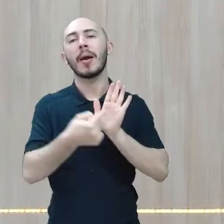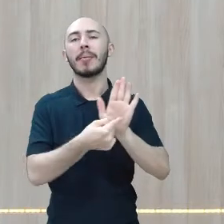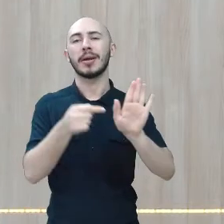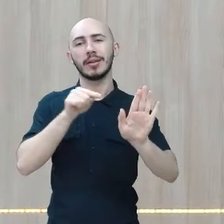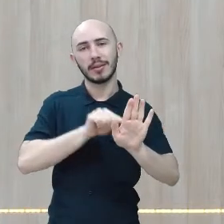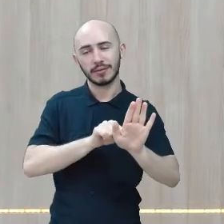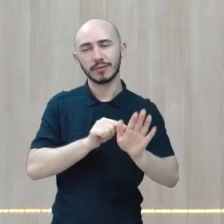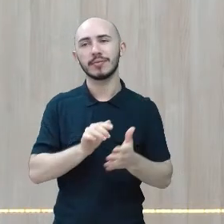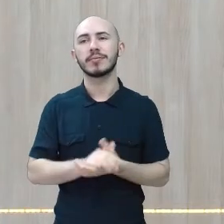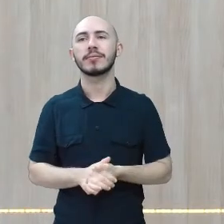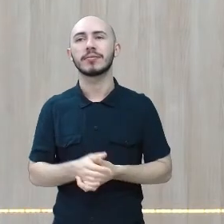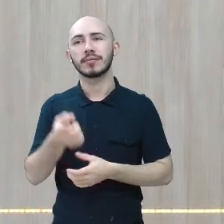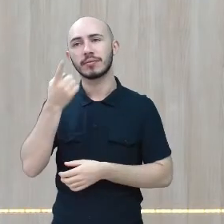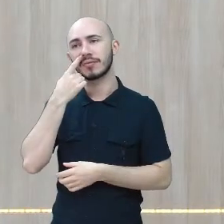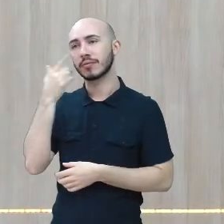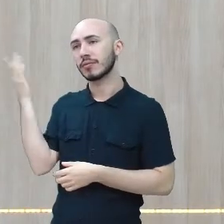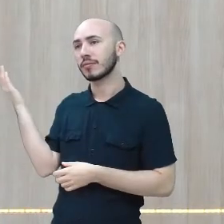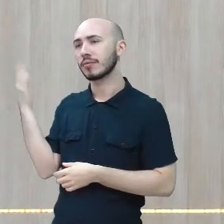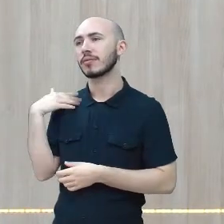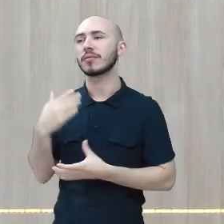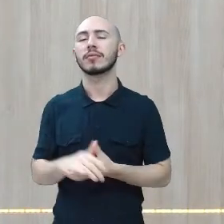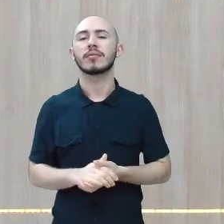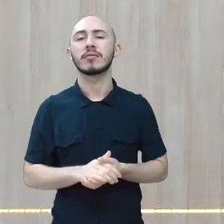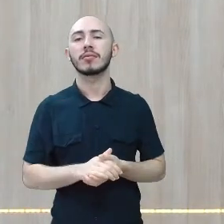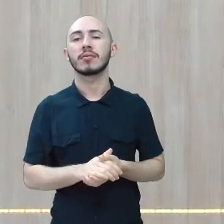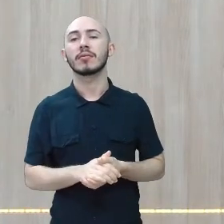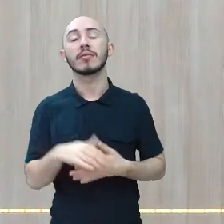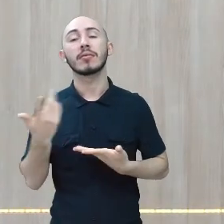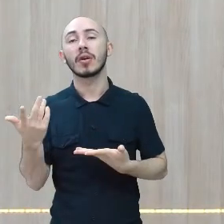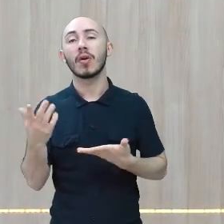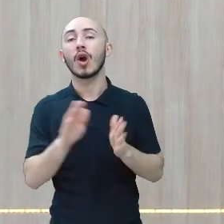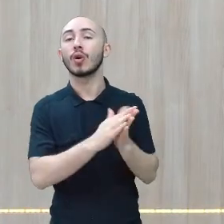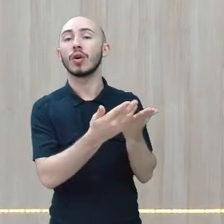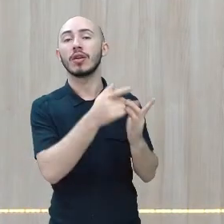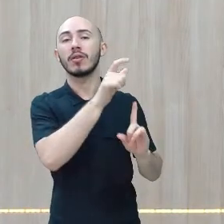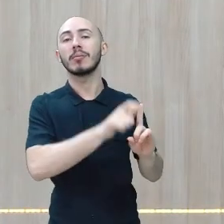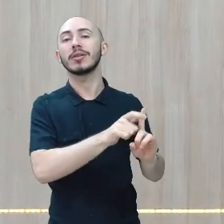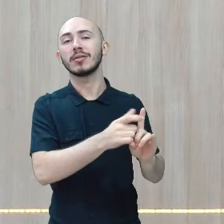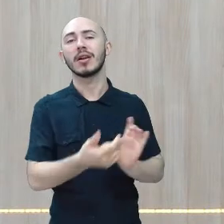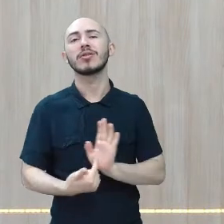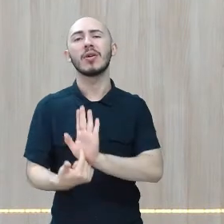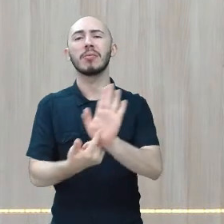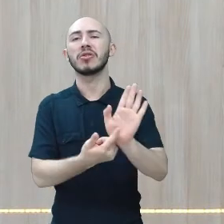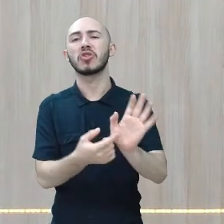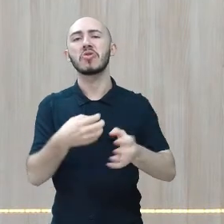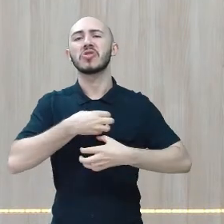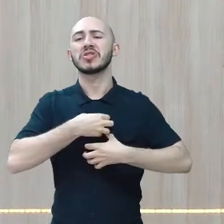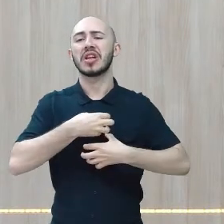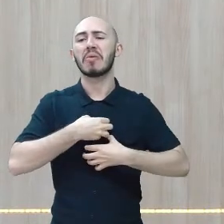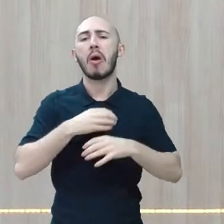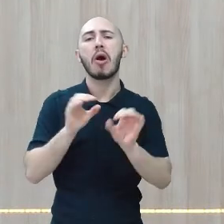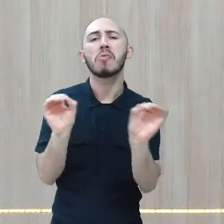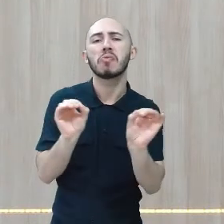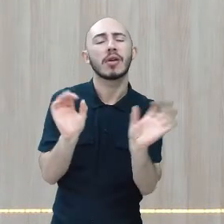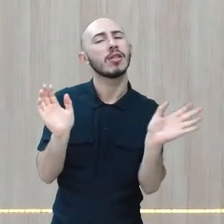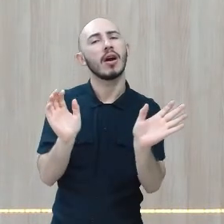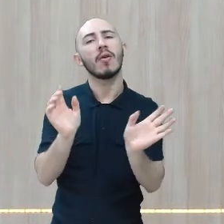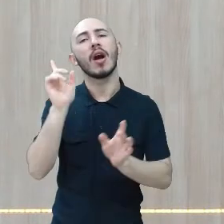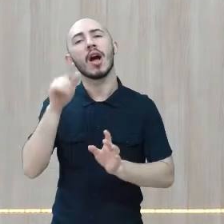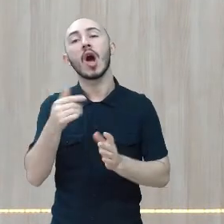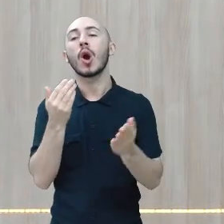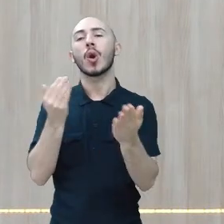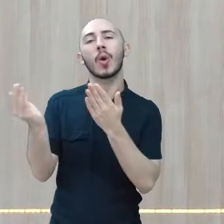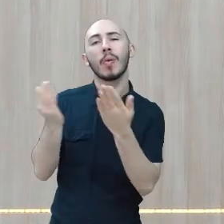isso. Em vez de dizer que o personagem do livro é insensível, podemos comparar o seu coração a